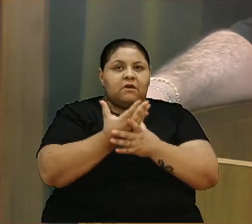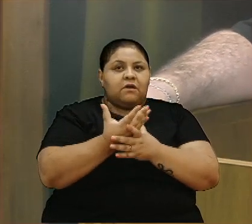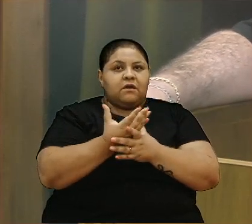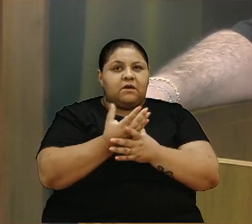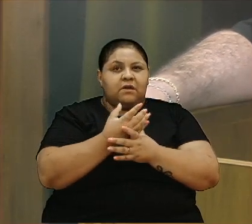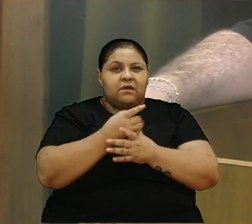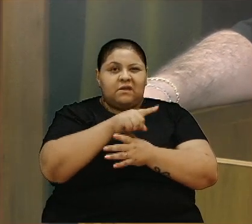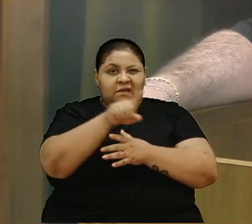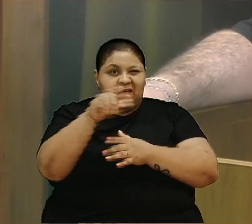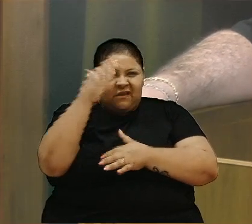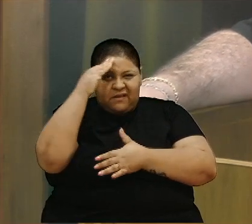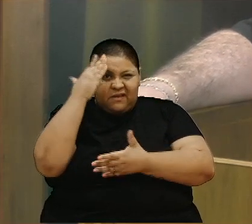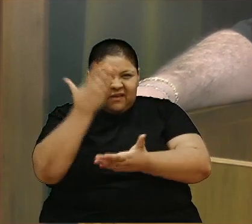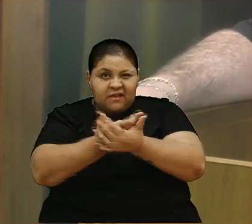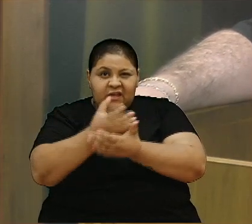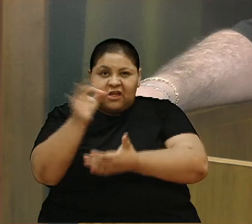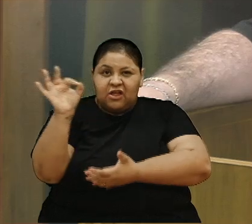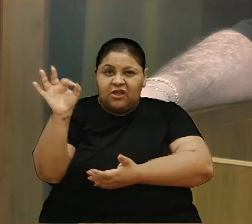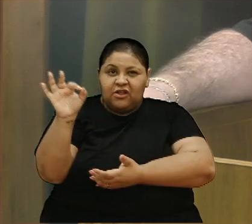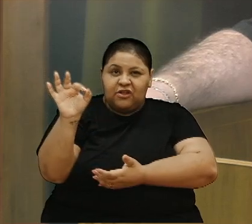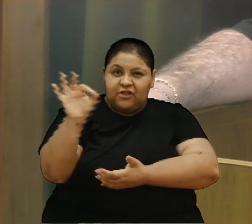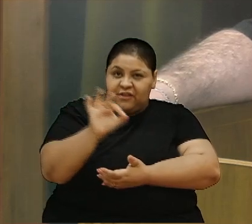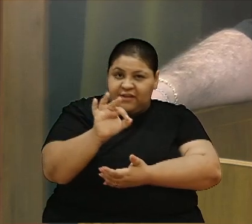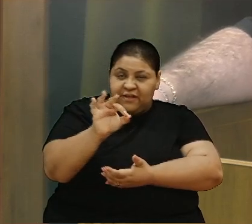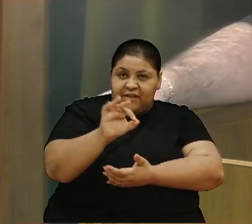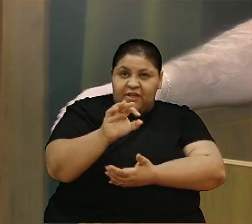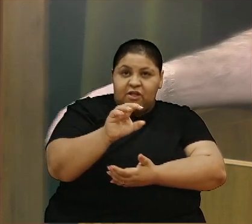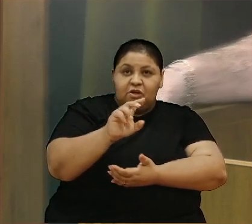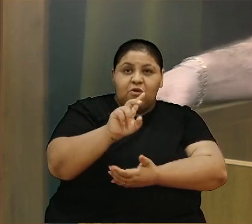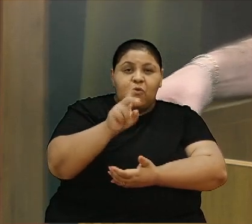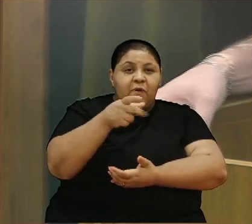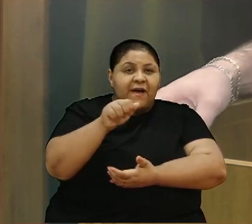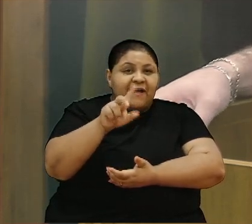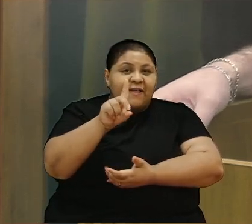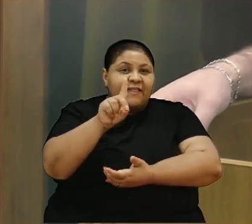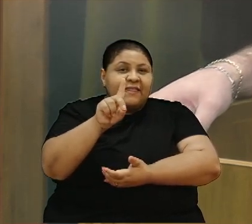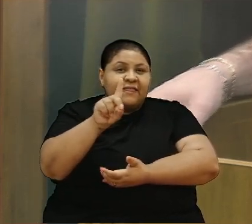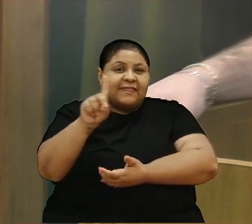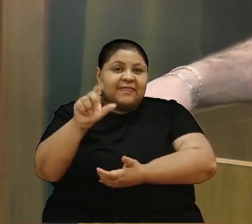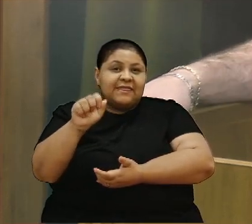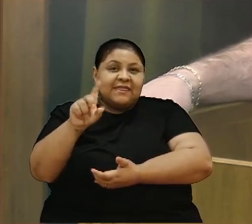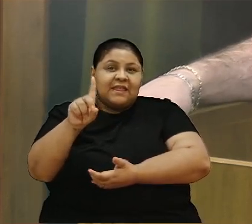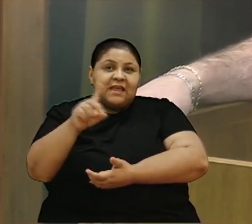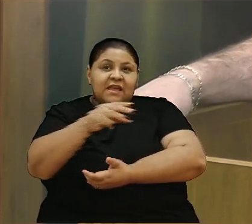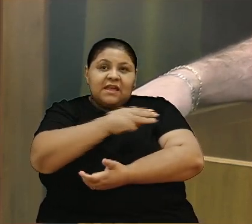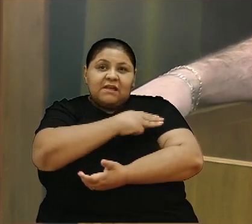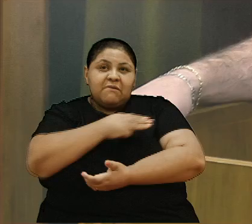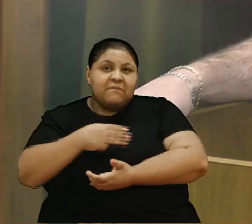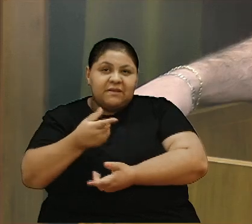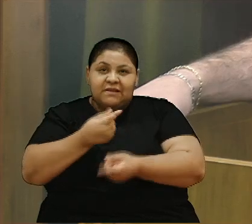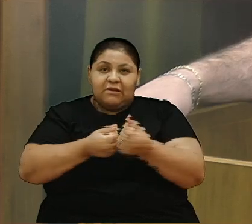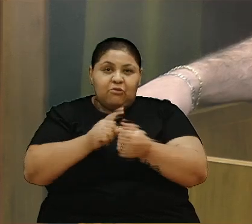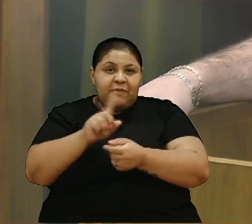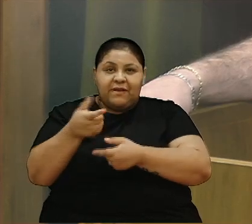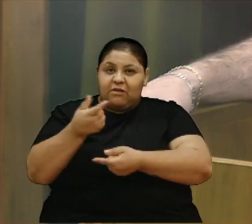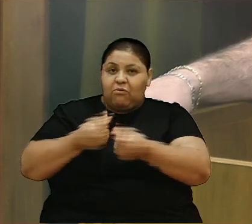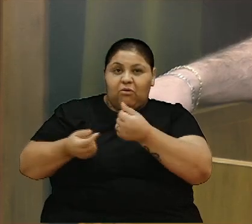Alguém acredita no Tachad, ou melhor dizendo, no Haddad, ministro da Economia, não sendo econômico?